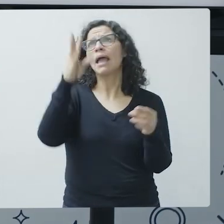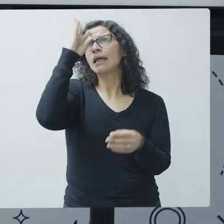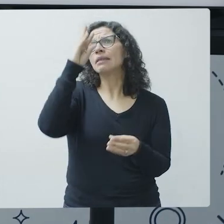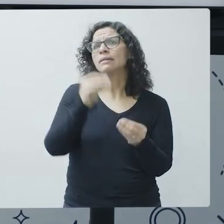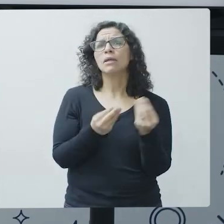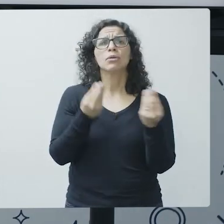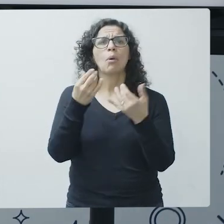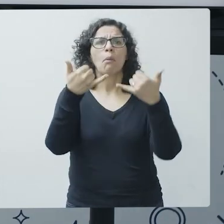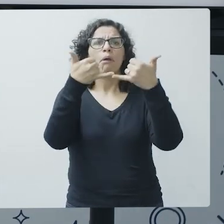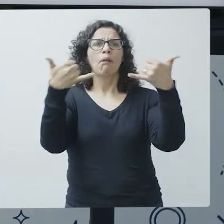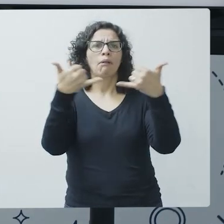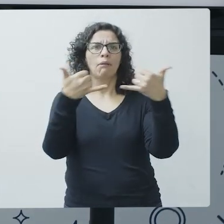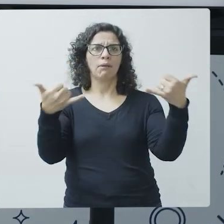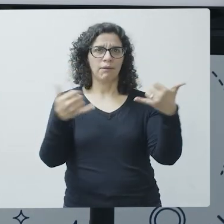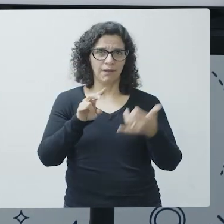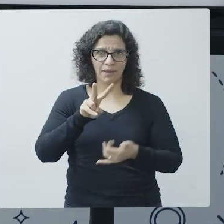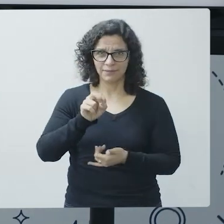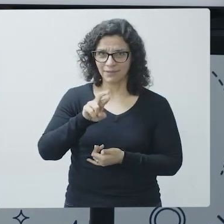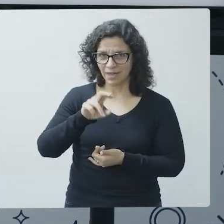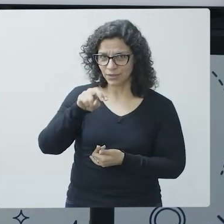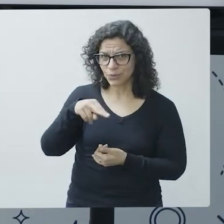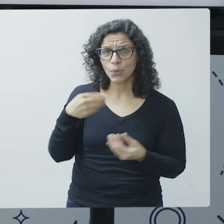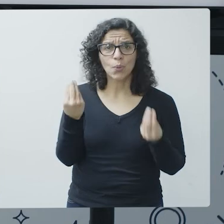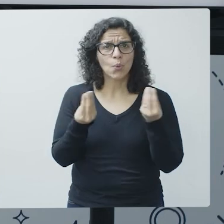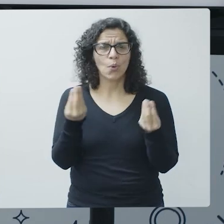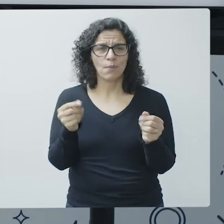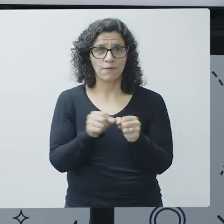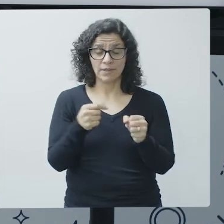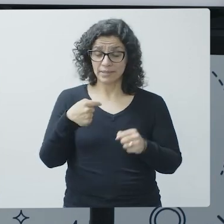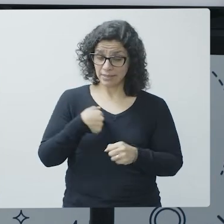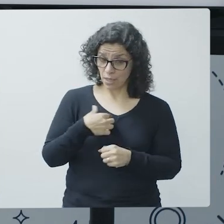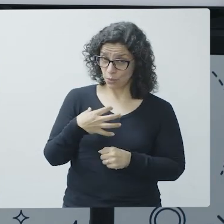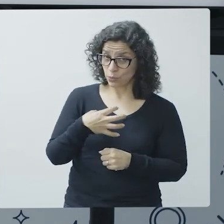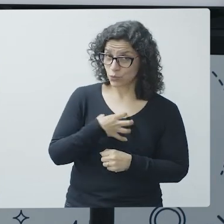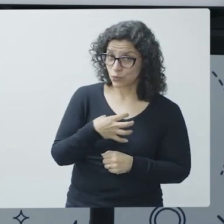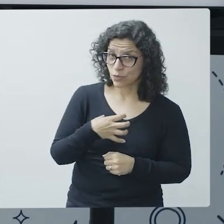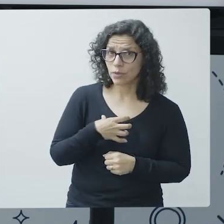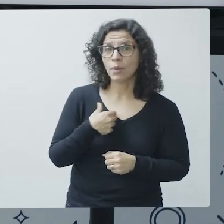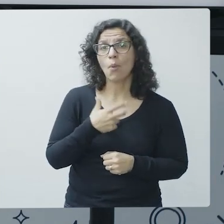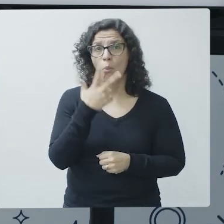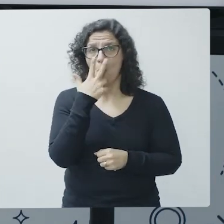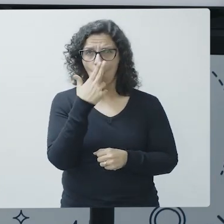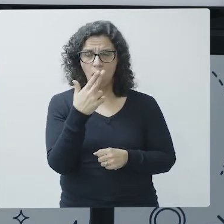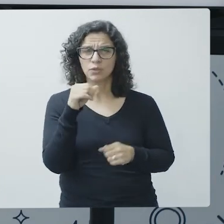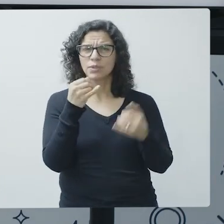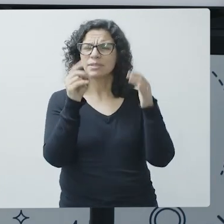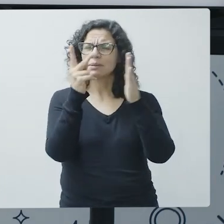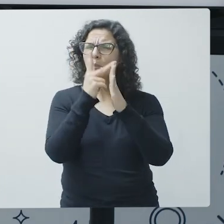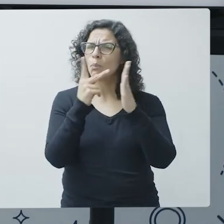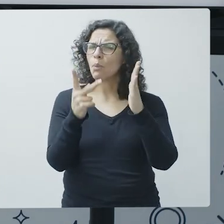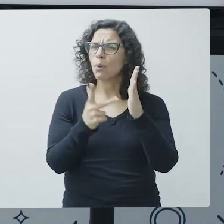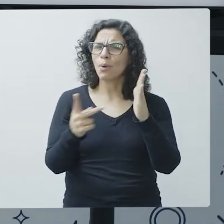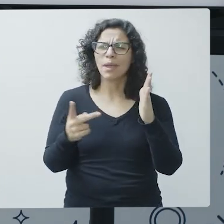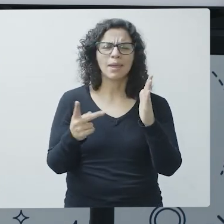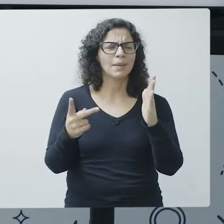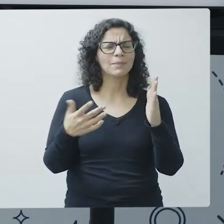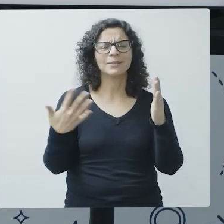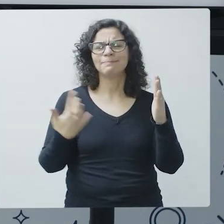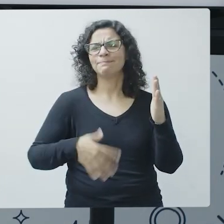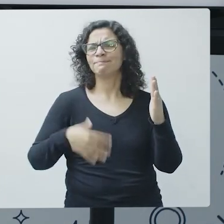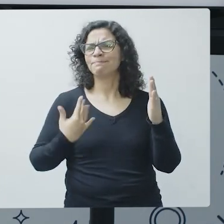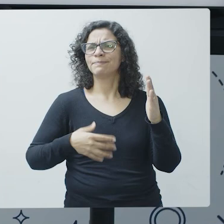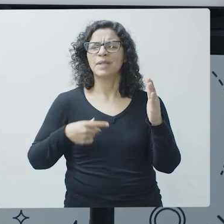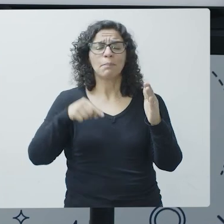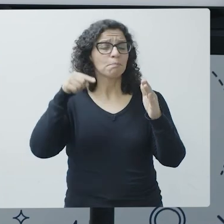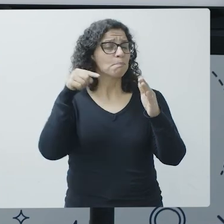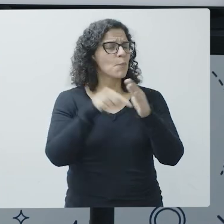compreendem, né, esses versos, porque eu, particularmente, eu acho esse poema Retrato da Cecília Meirelles um poema